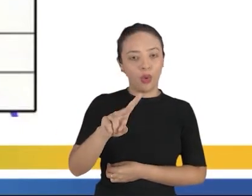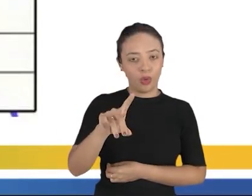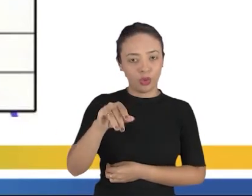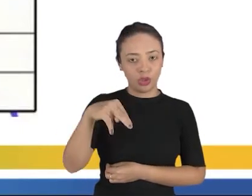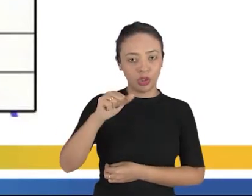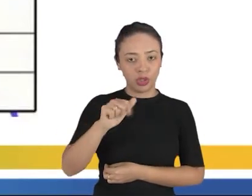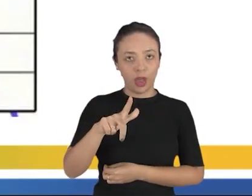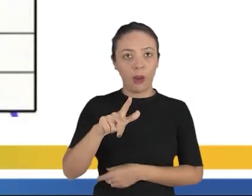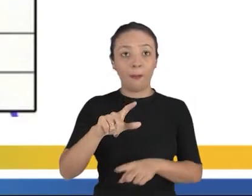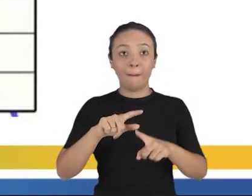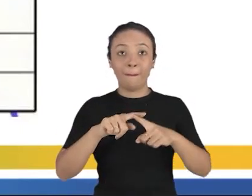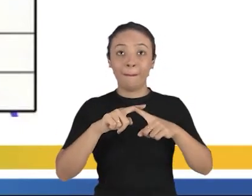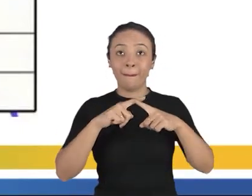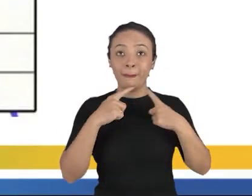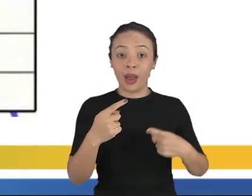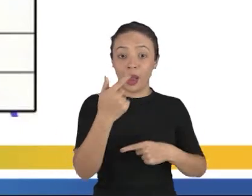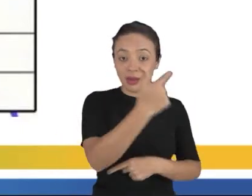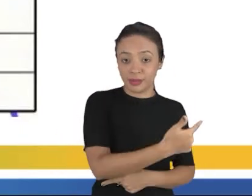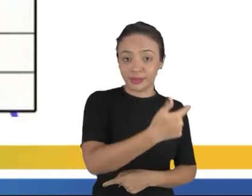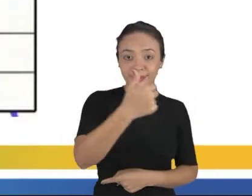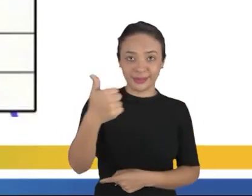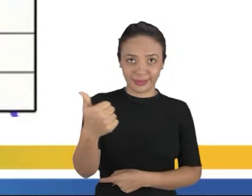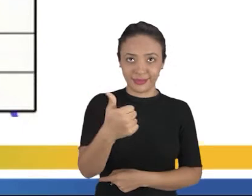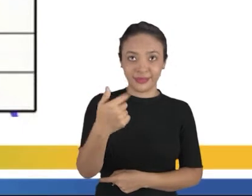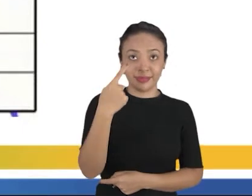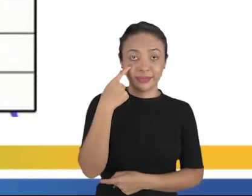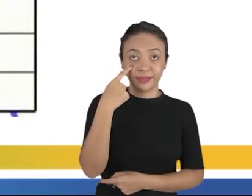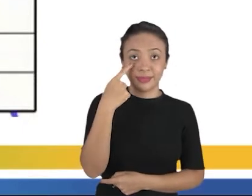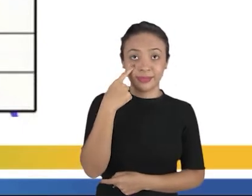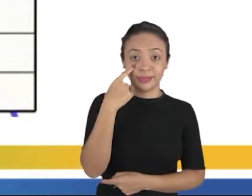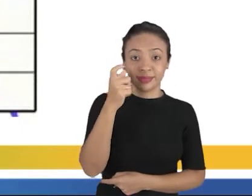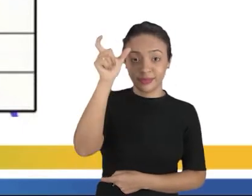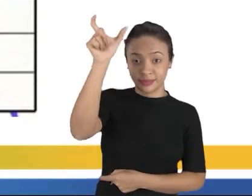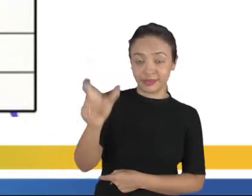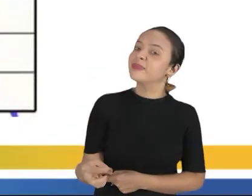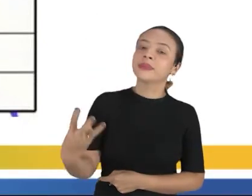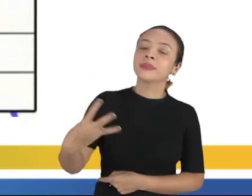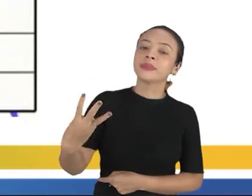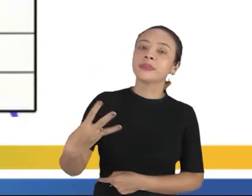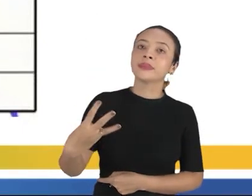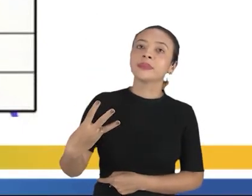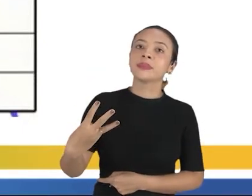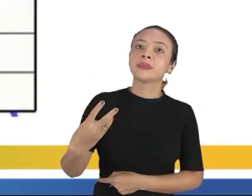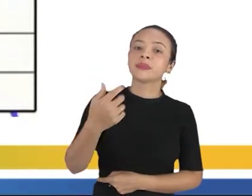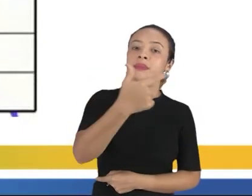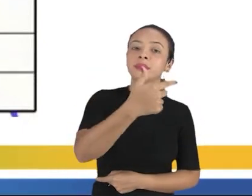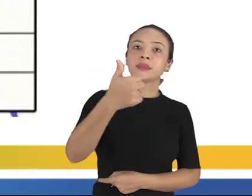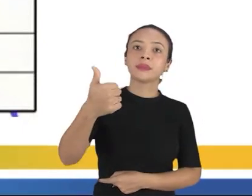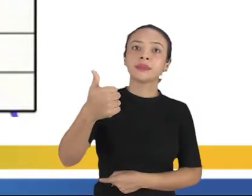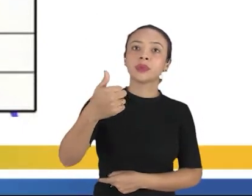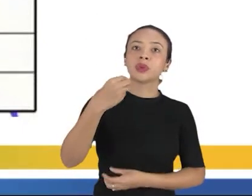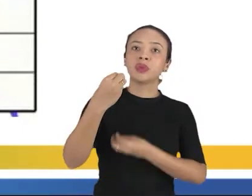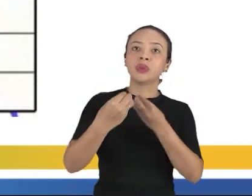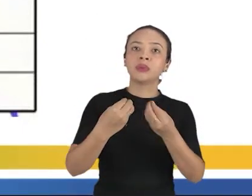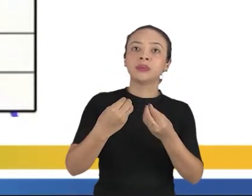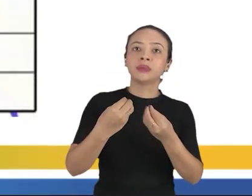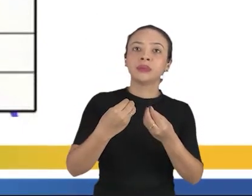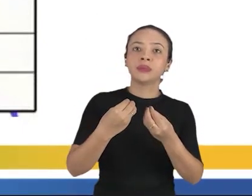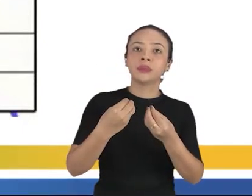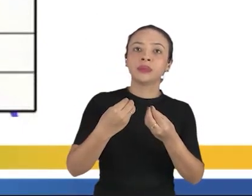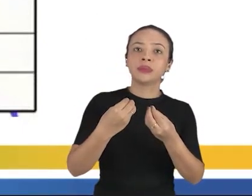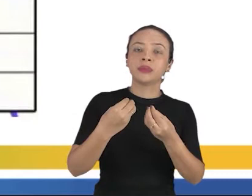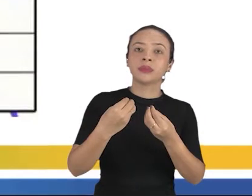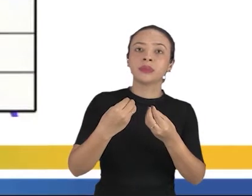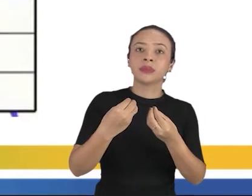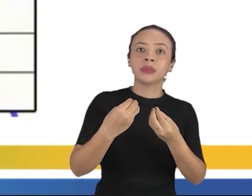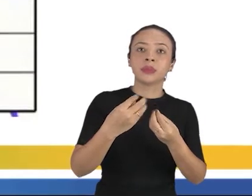Mas 21º, observa comigo na terceira coluna aí, lá no primeiro número, vai ficar